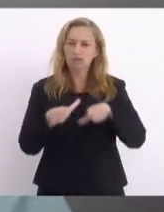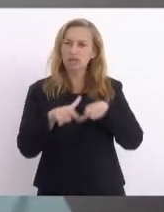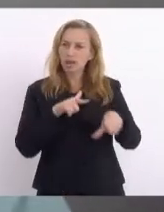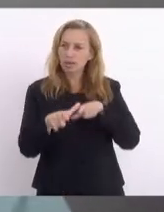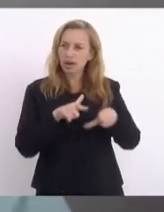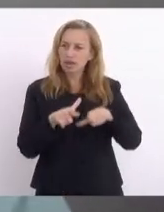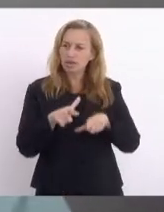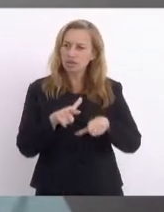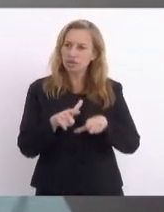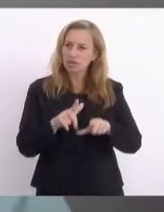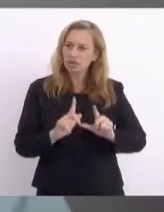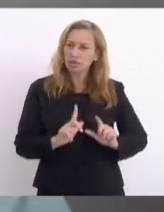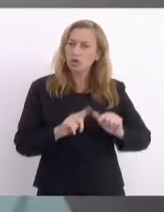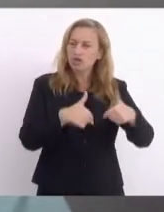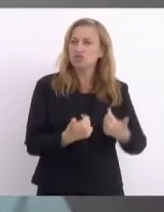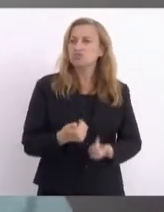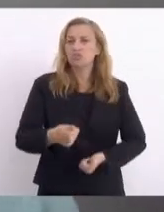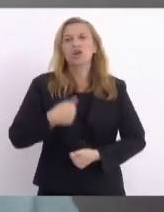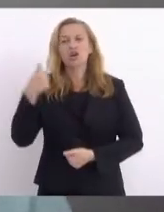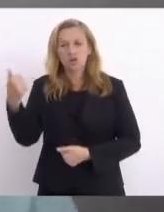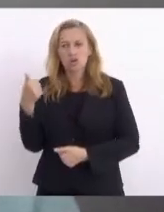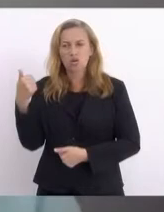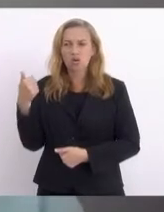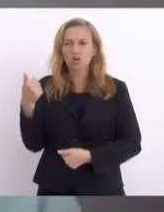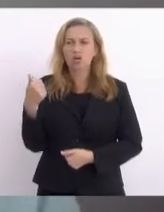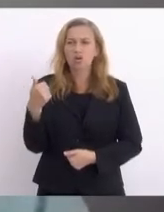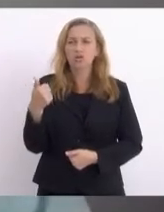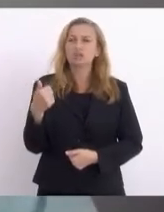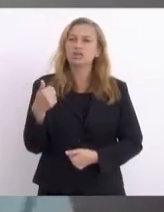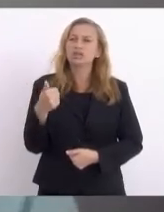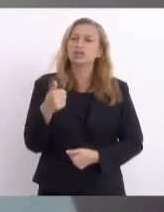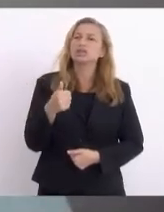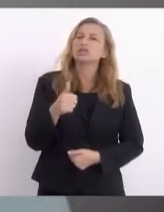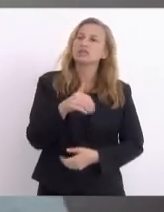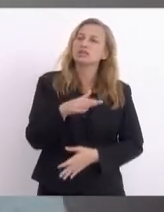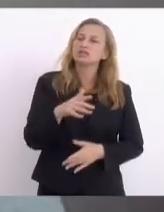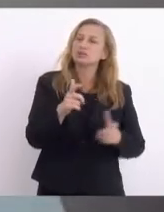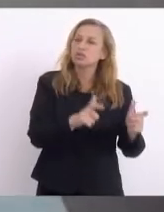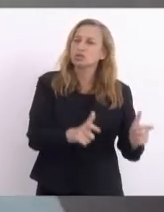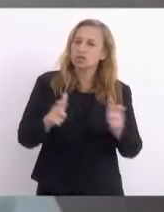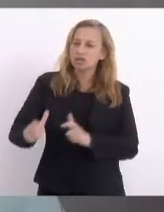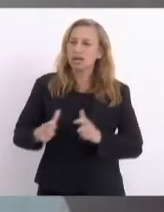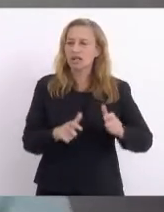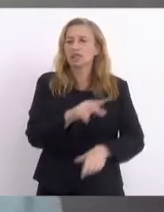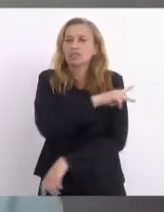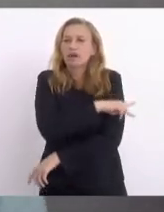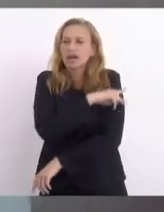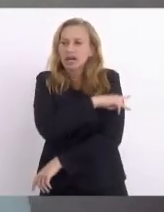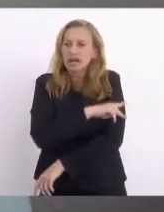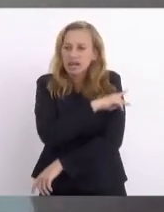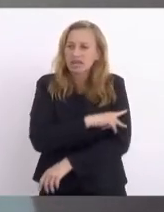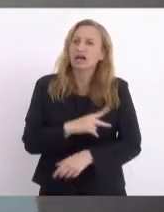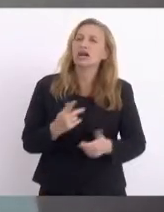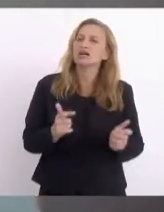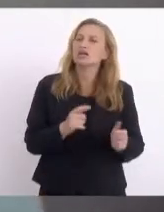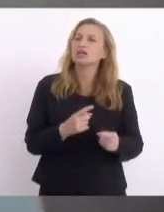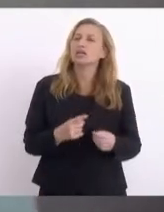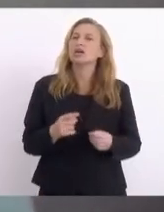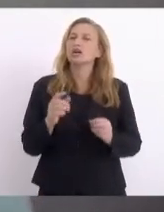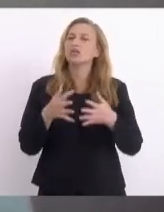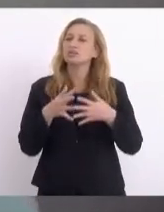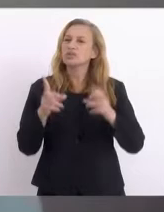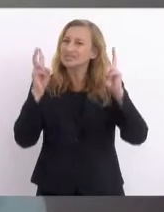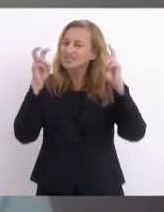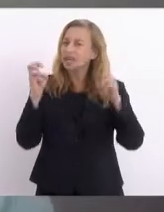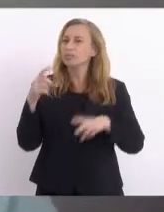garantir um funcionamento melhor da grade, especialmente nas linhas de Paquetá e Cocotá. Então, é um tema muito complexo, é